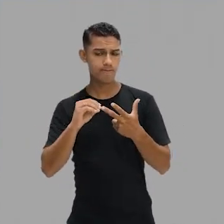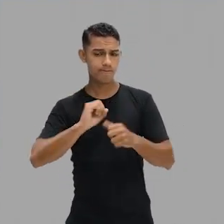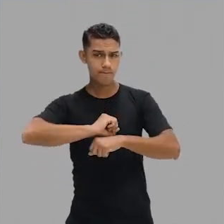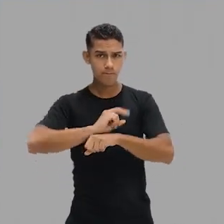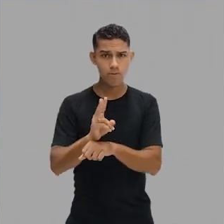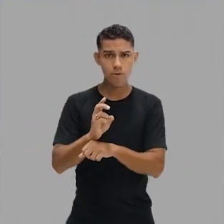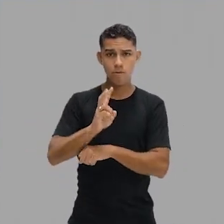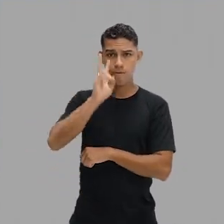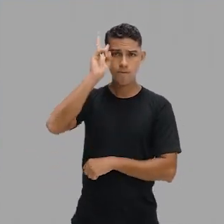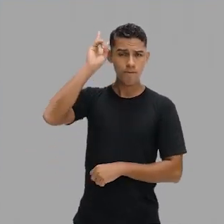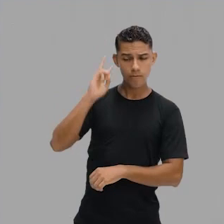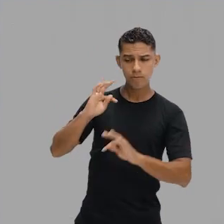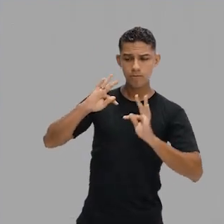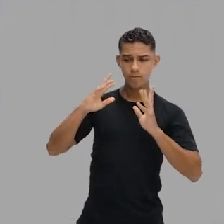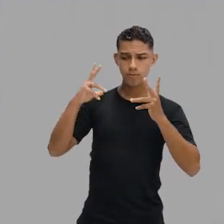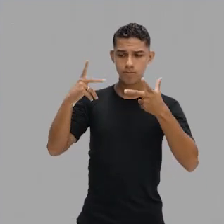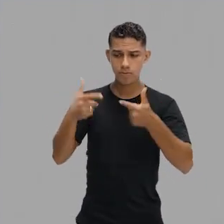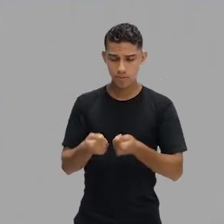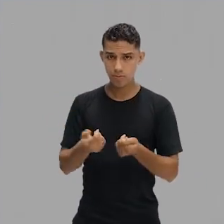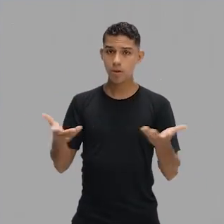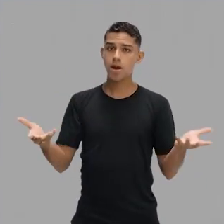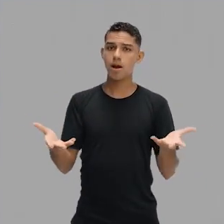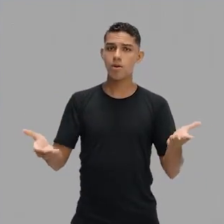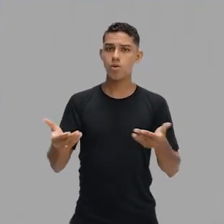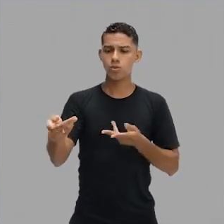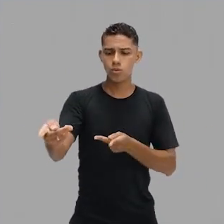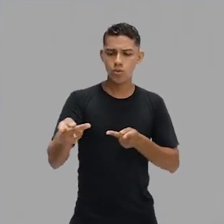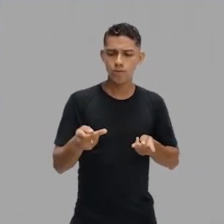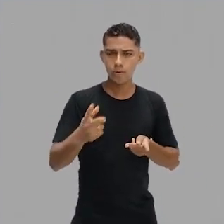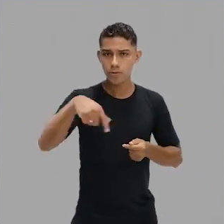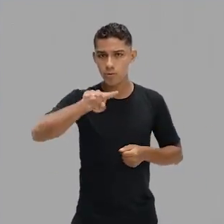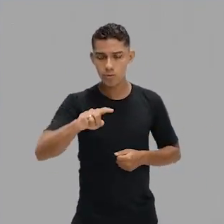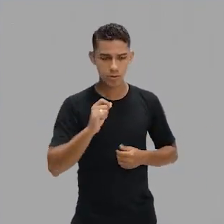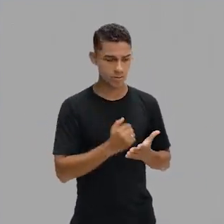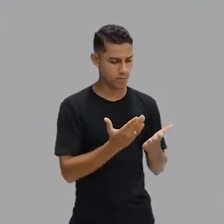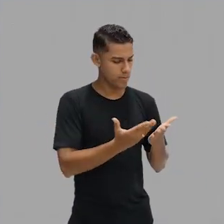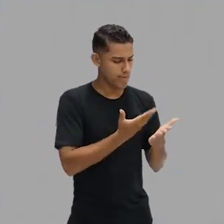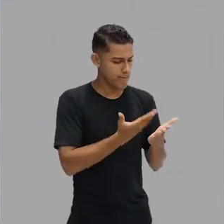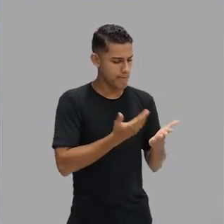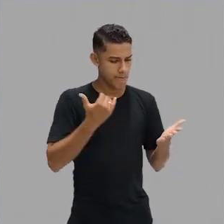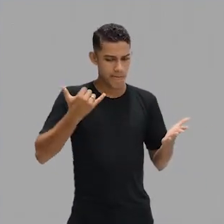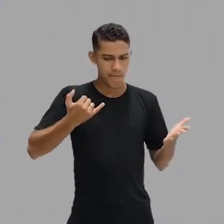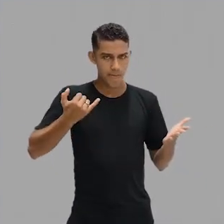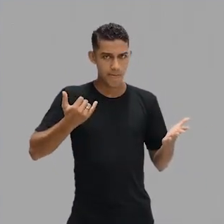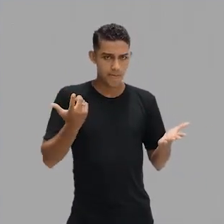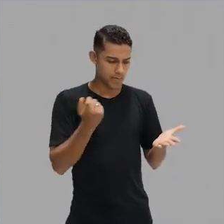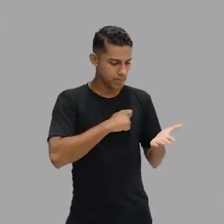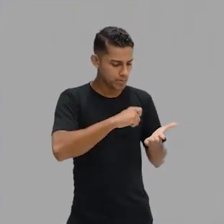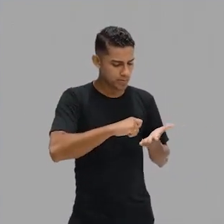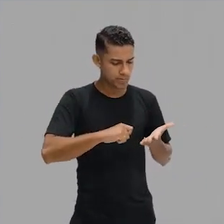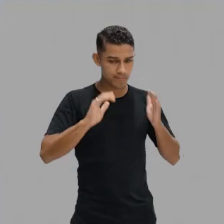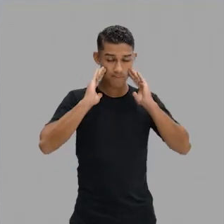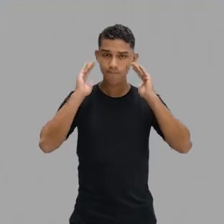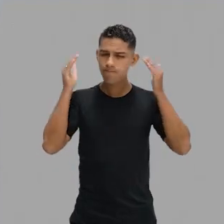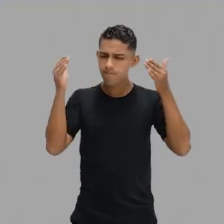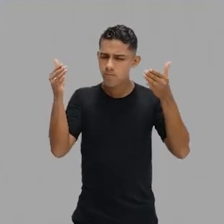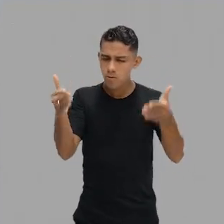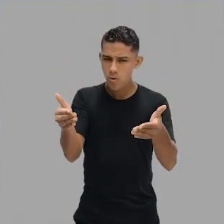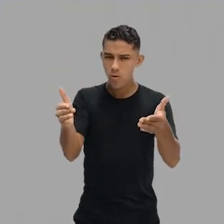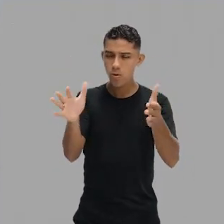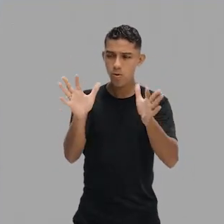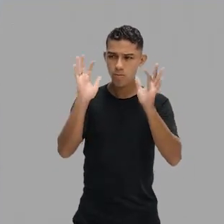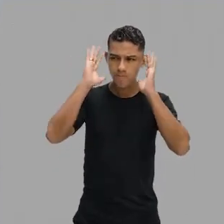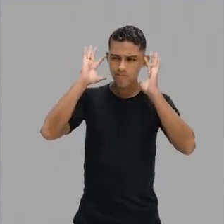gente promover um foco maior. Você precisa se concentrar, você precisa ter um direcionamento aqui muito melhor, muito